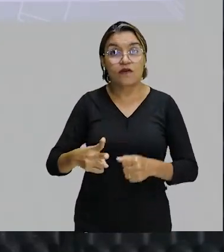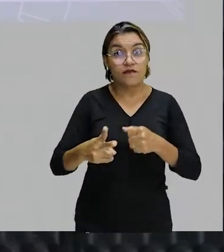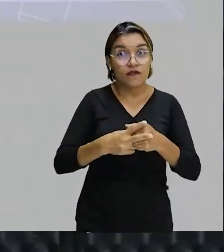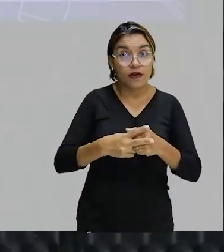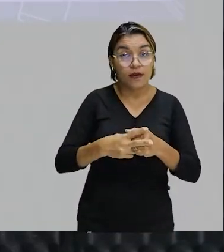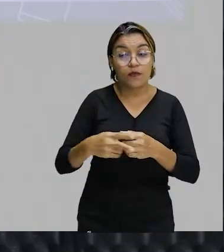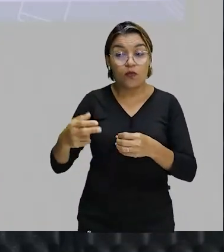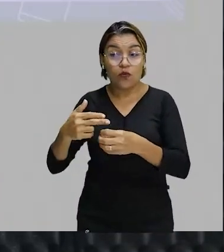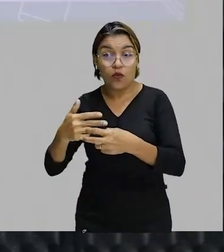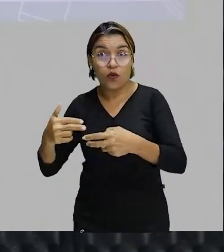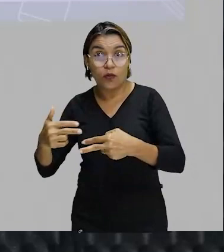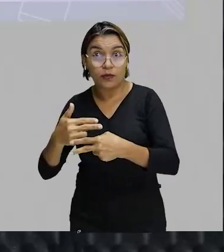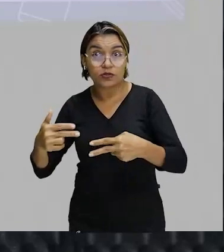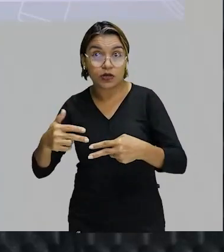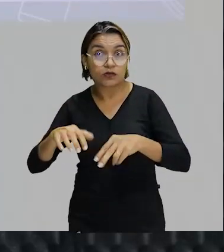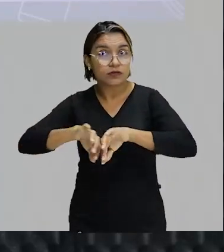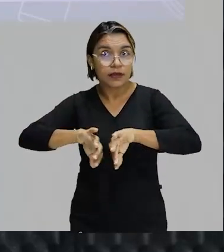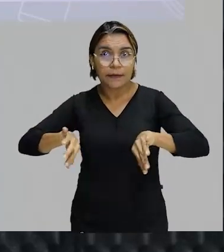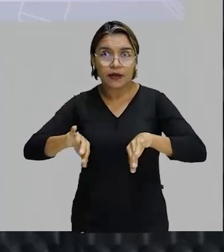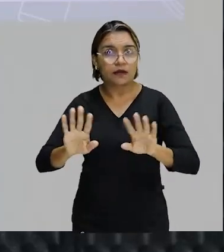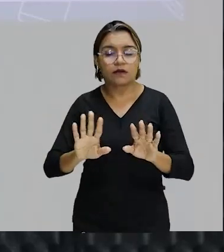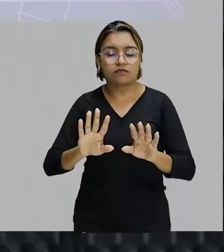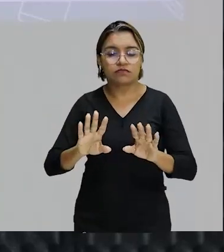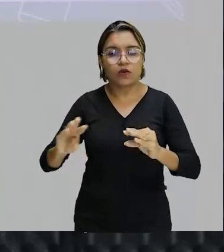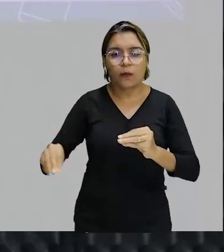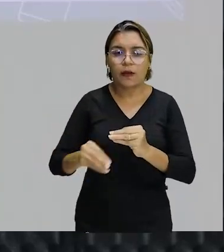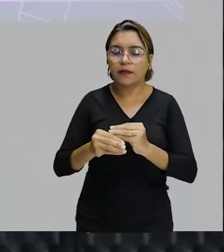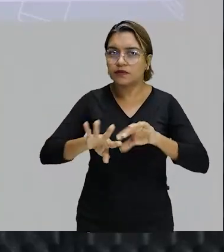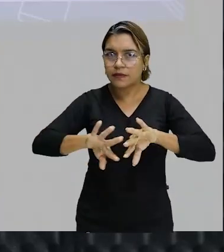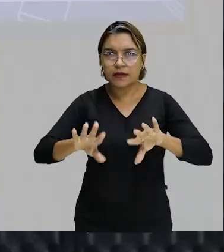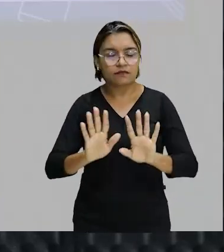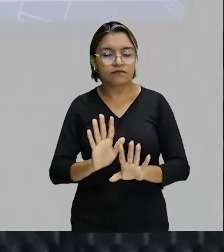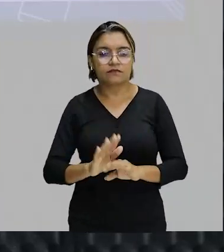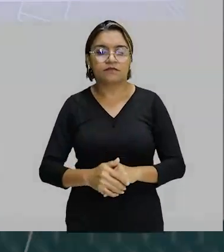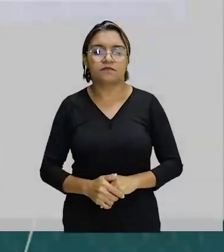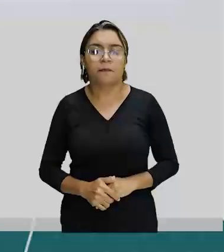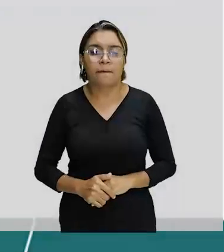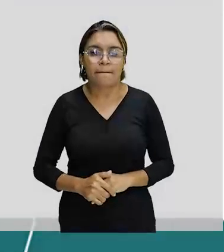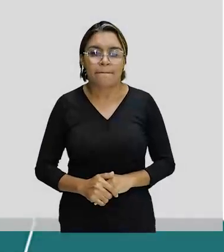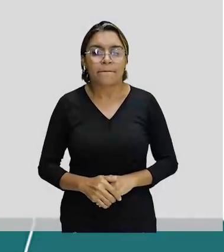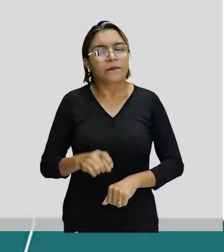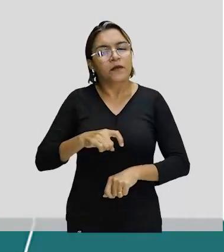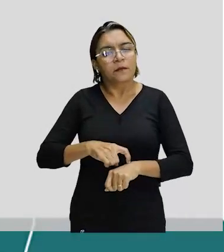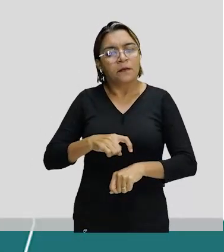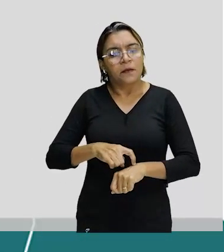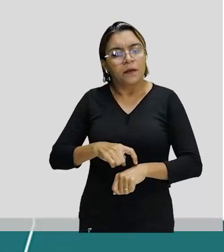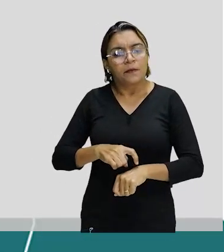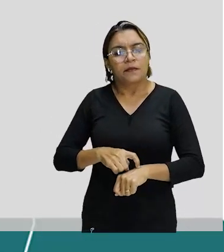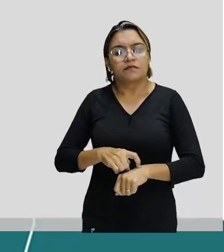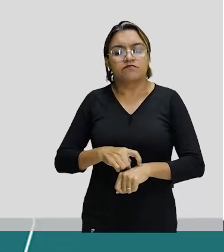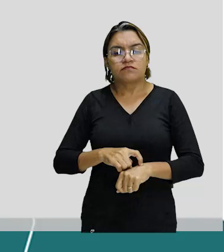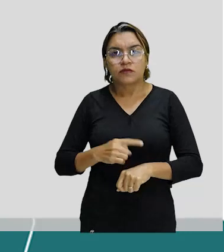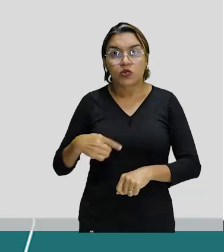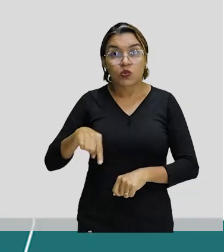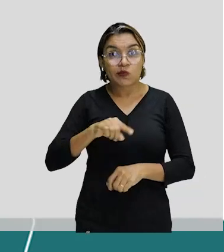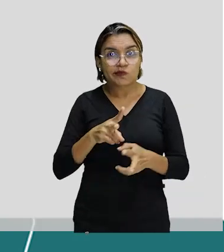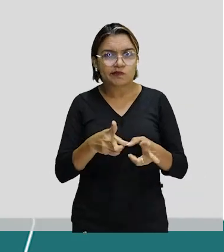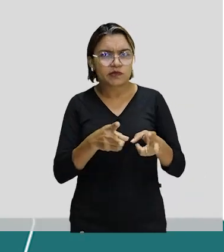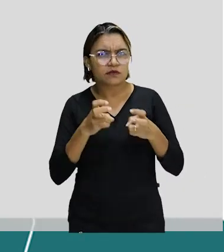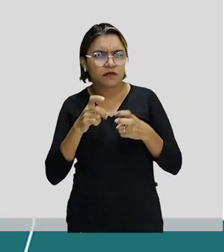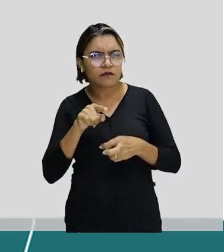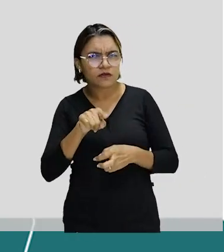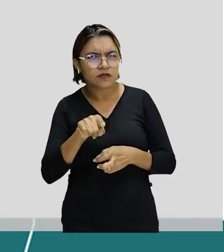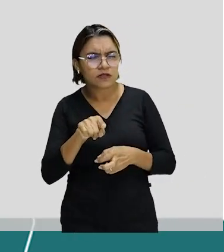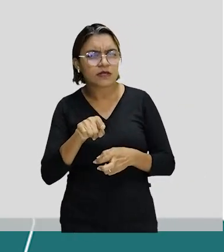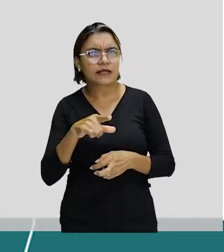seu objeto ou do seu complemento usando um advérbio. Quando, em algumas situações, nós vamos observar que você